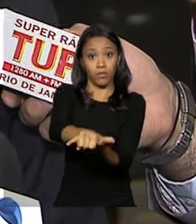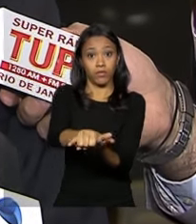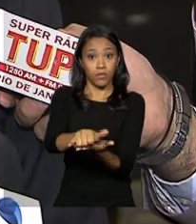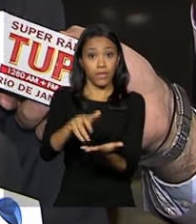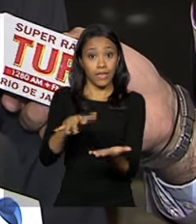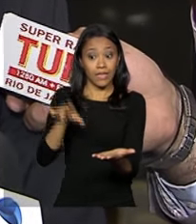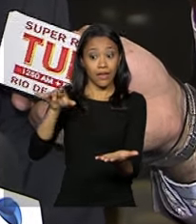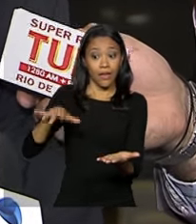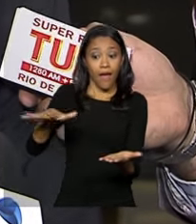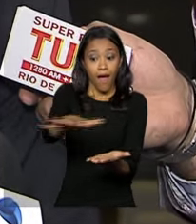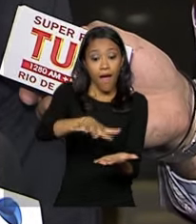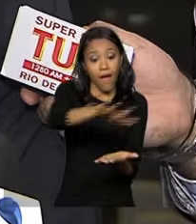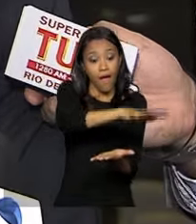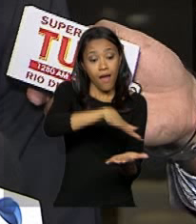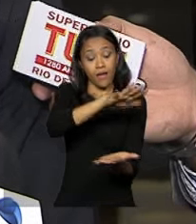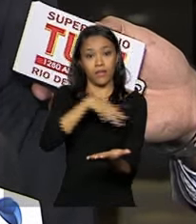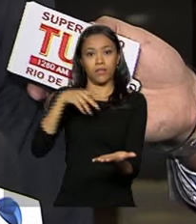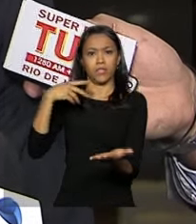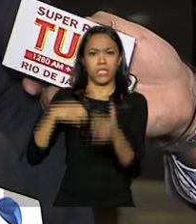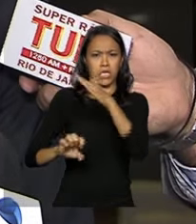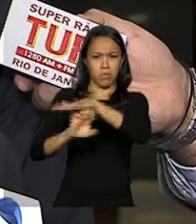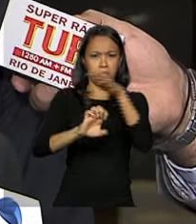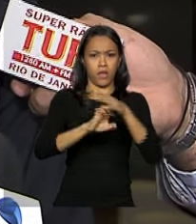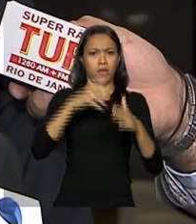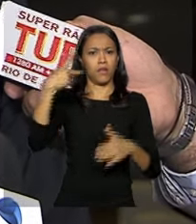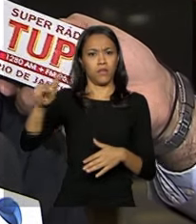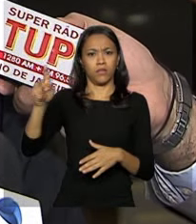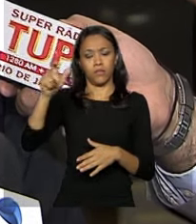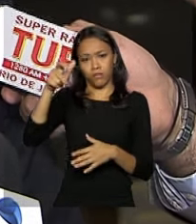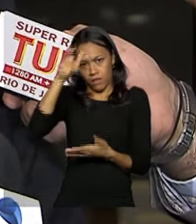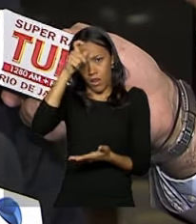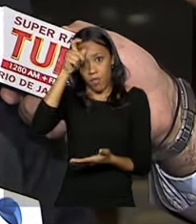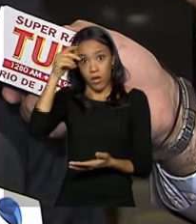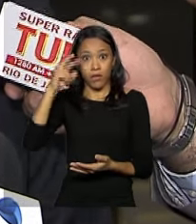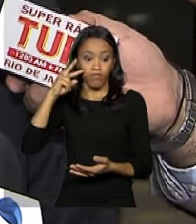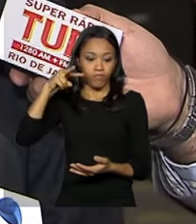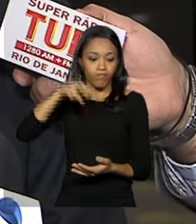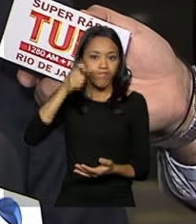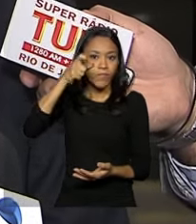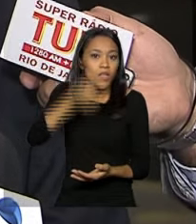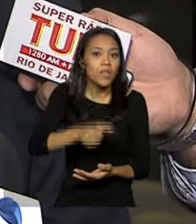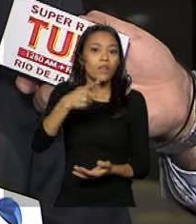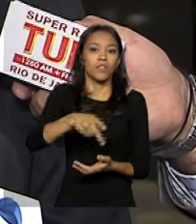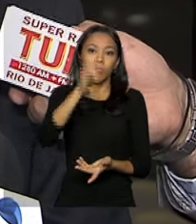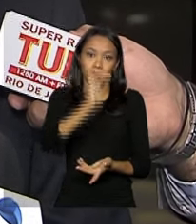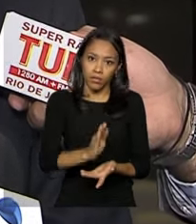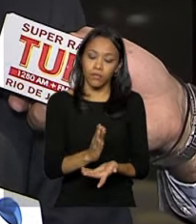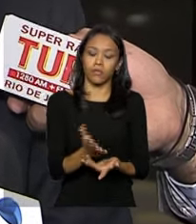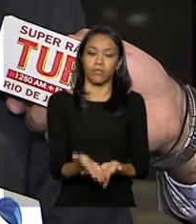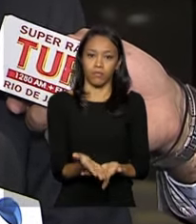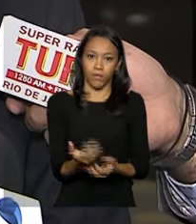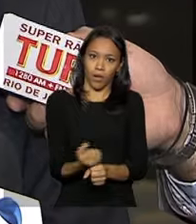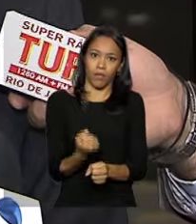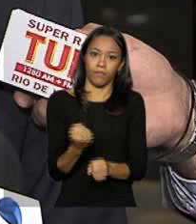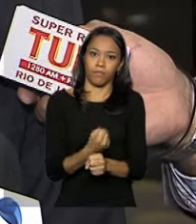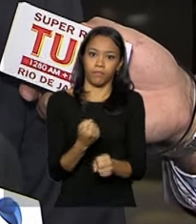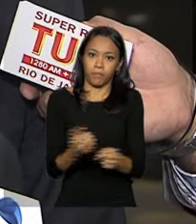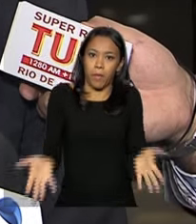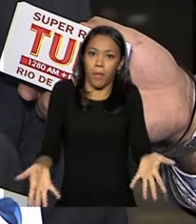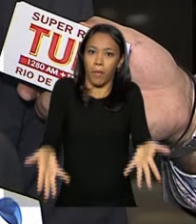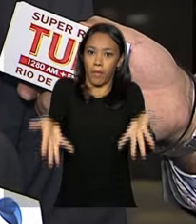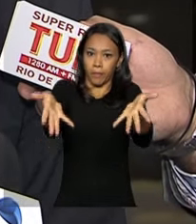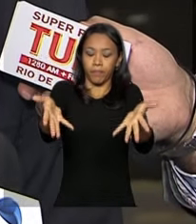a investidores alemães e a empresas alemãs. Portanto, é outra área de interesse. E